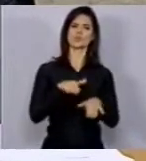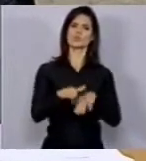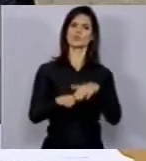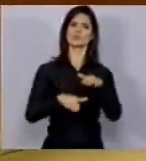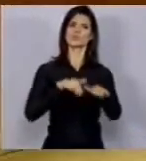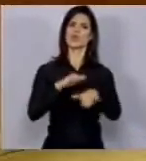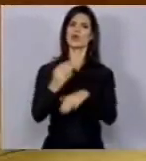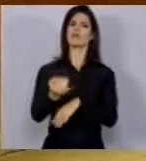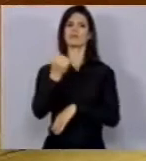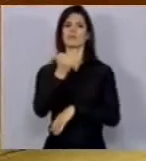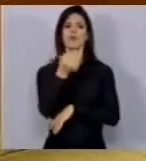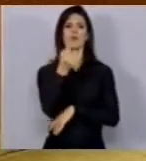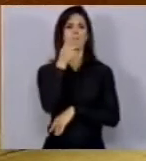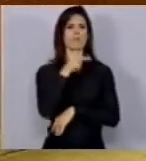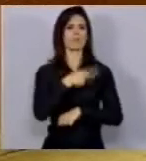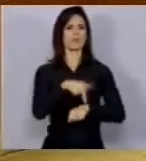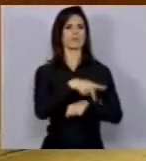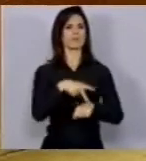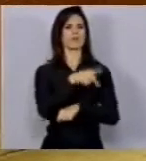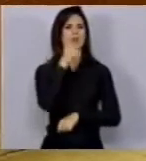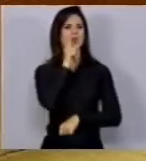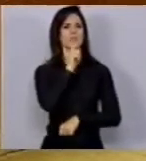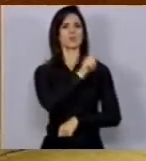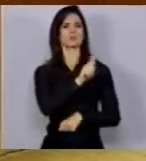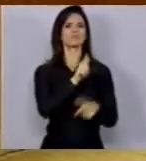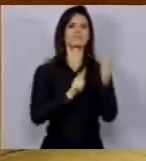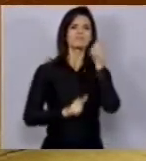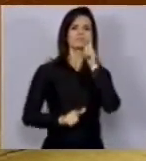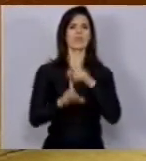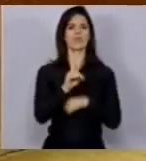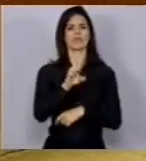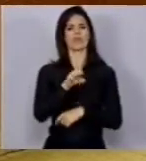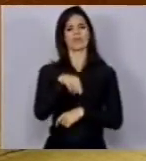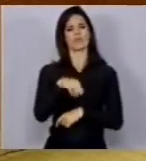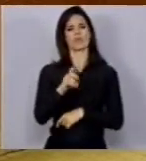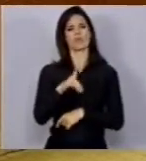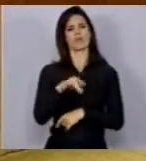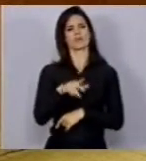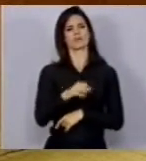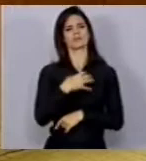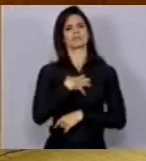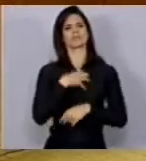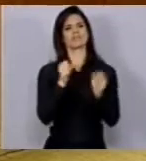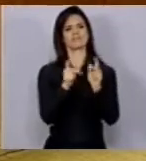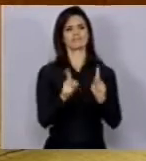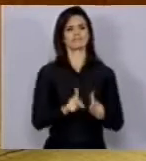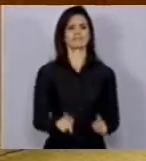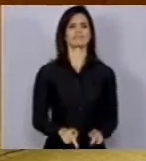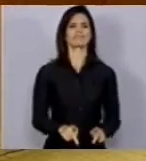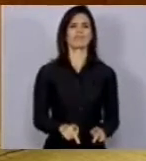país reconquistasse, em transição pacífica, a democracia. Foram muitas as